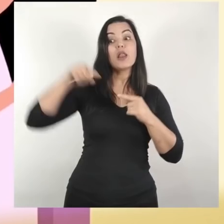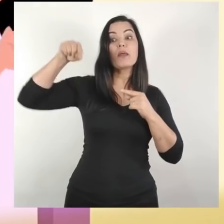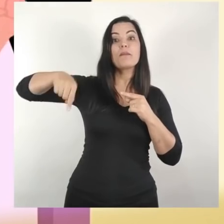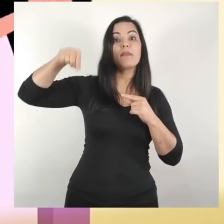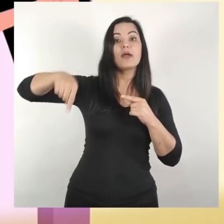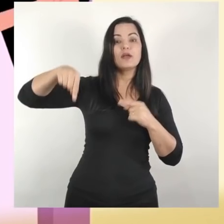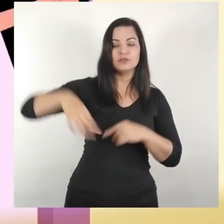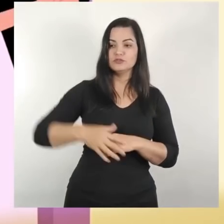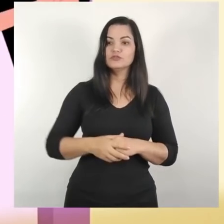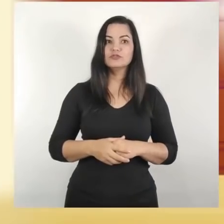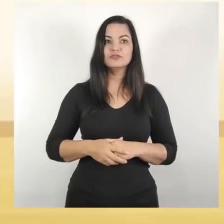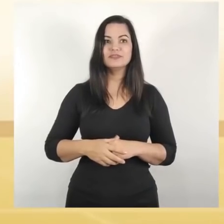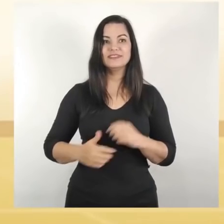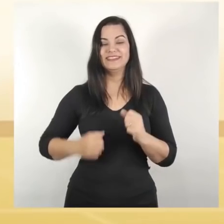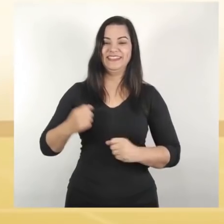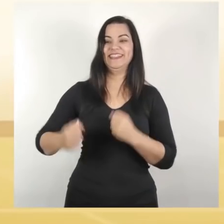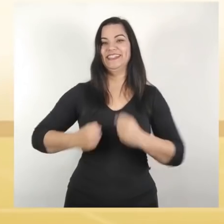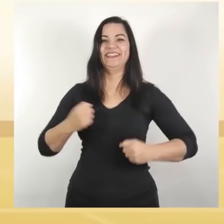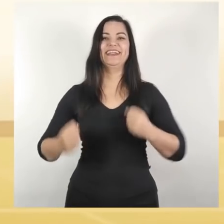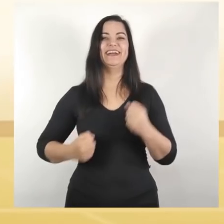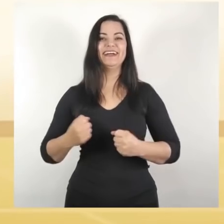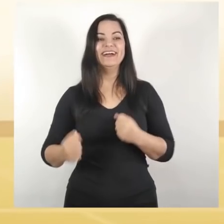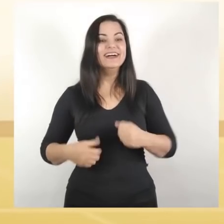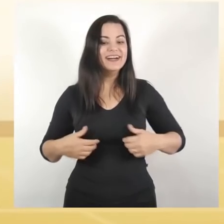Agora lá de baixo.